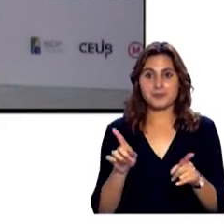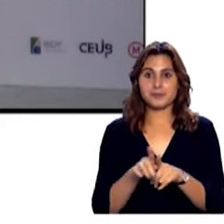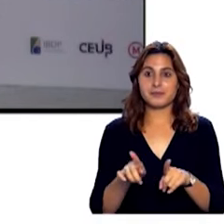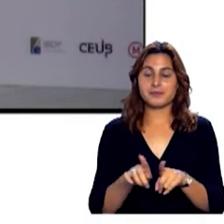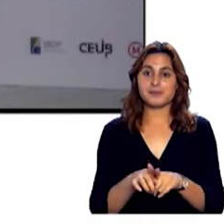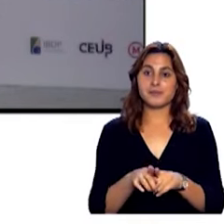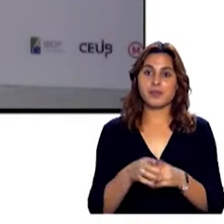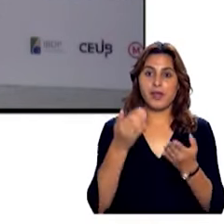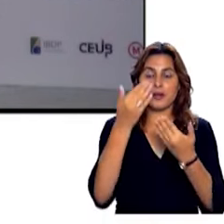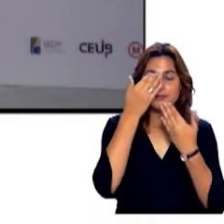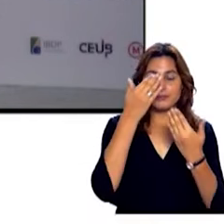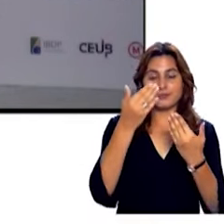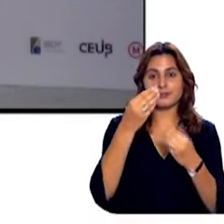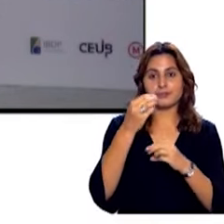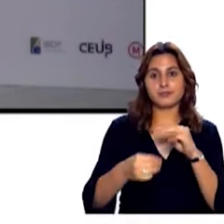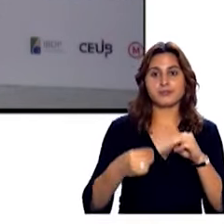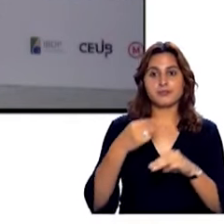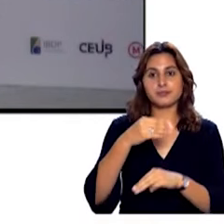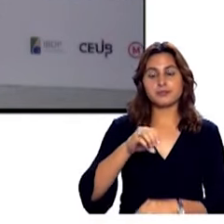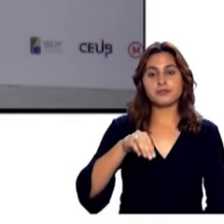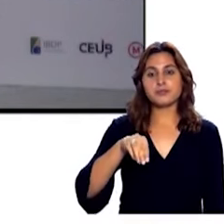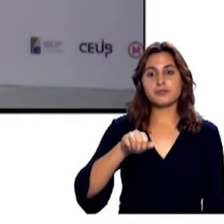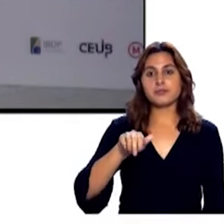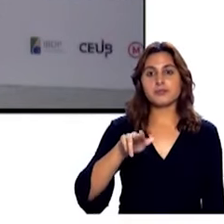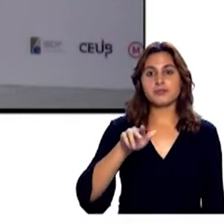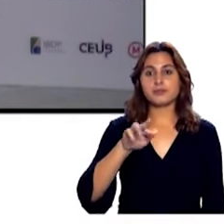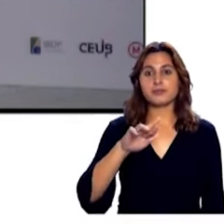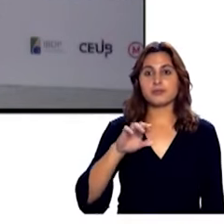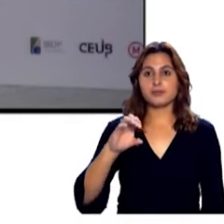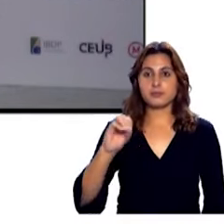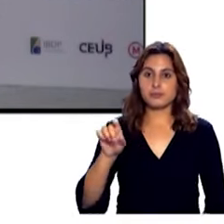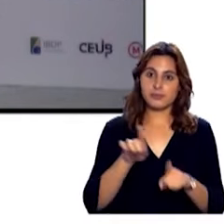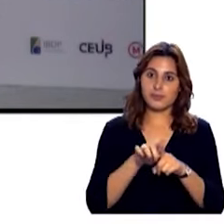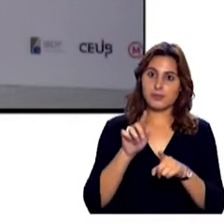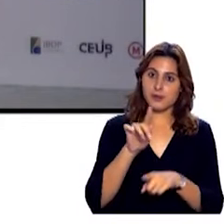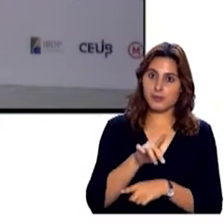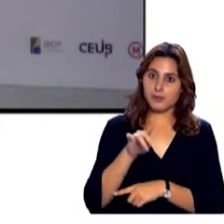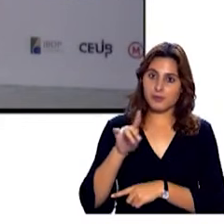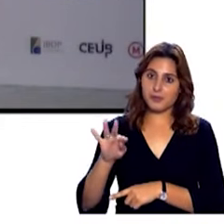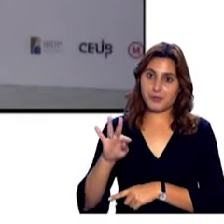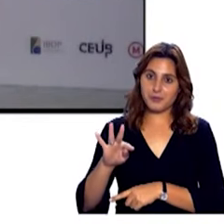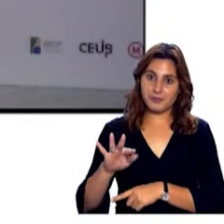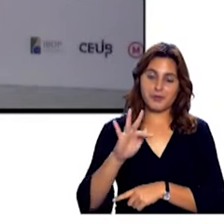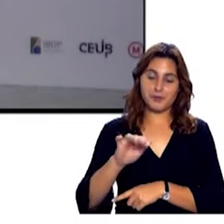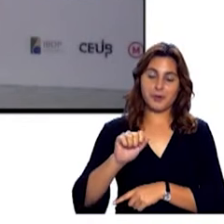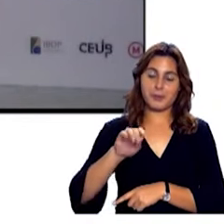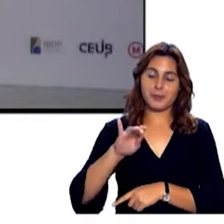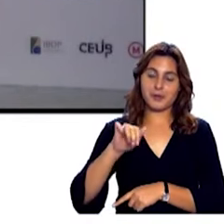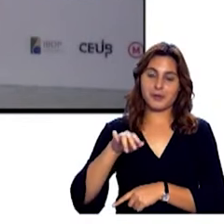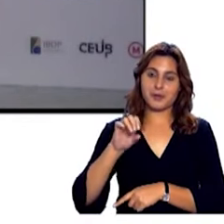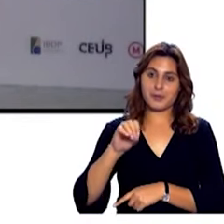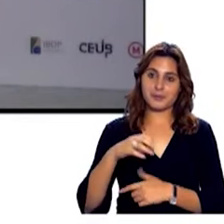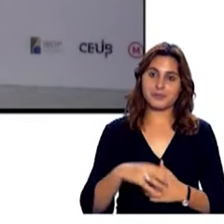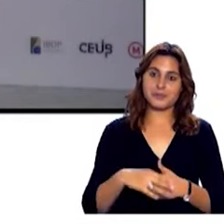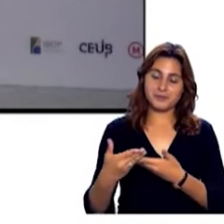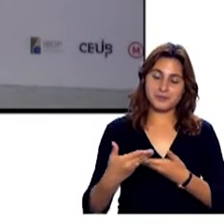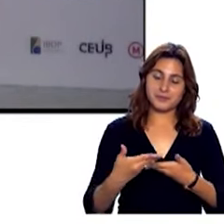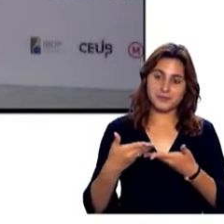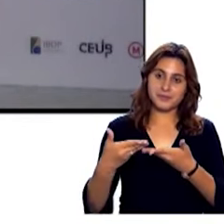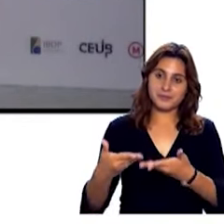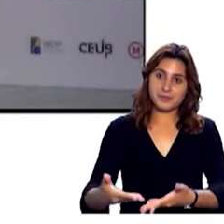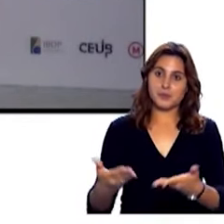Cel Marques e ao queridíssimo amigo professor Fabiano tesolin tá ali ainda eh pelo convite para est aqui com vocês